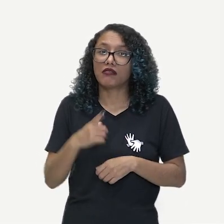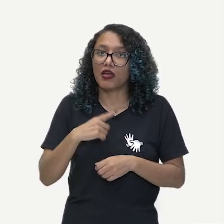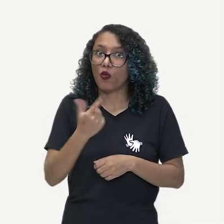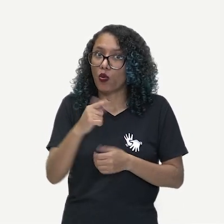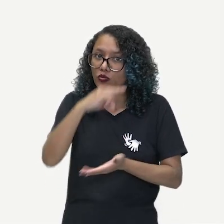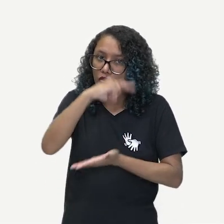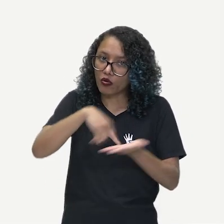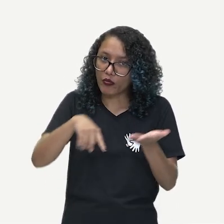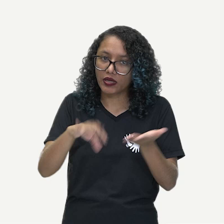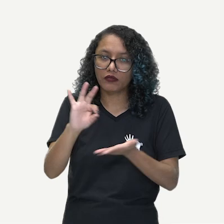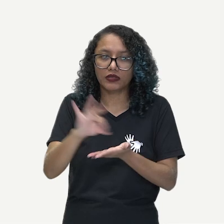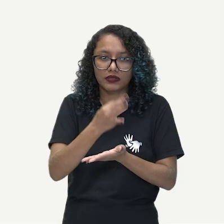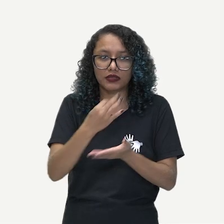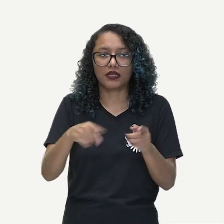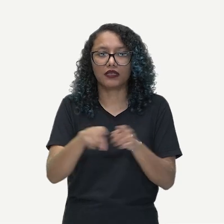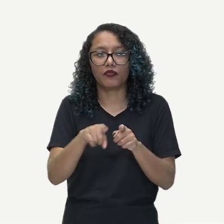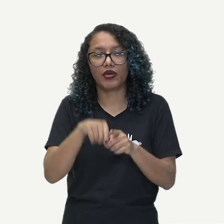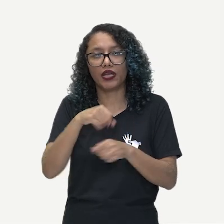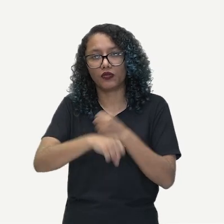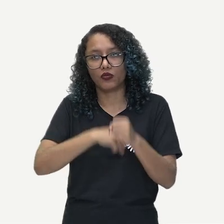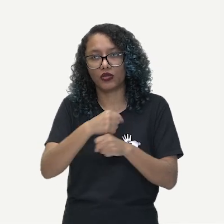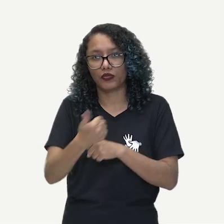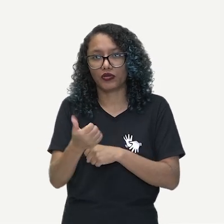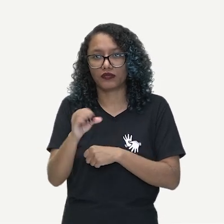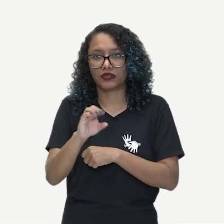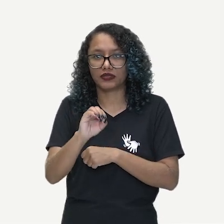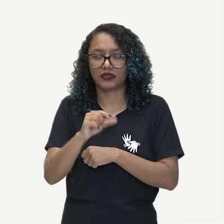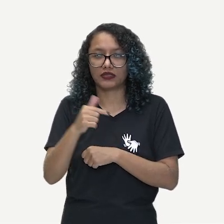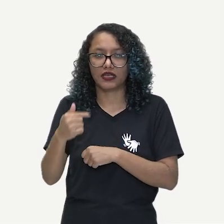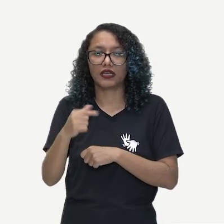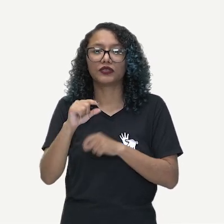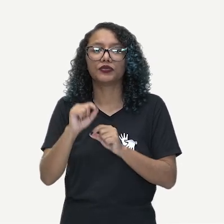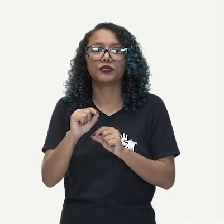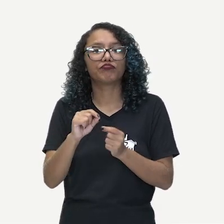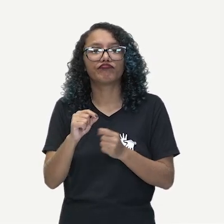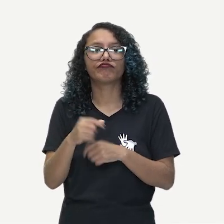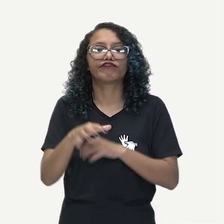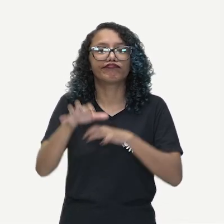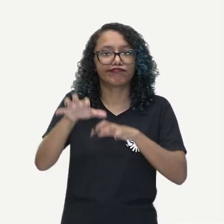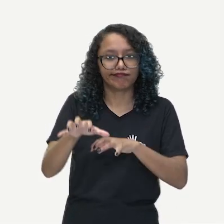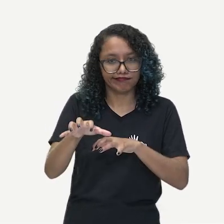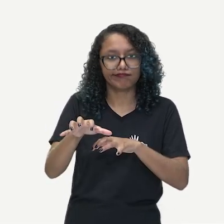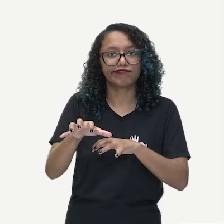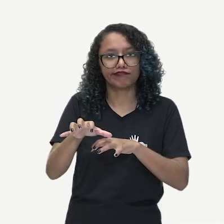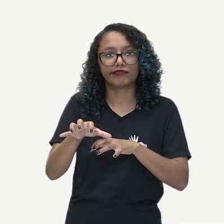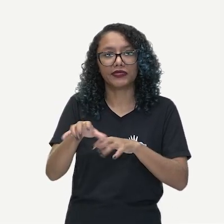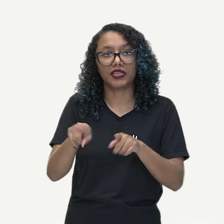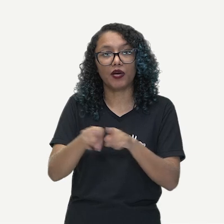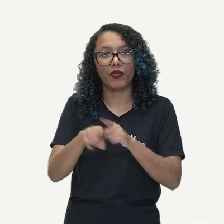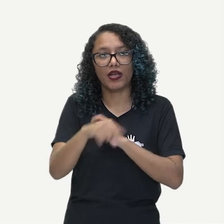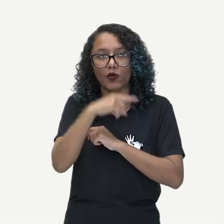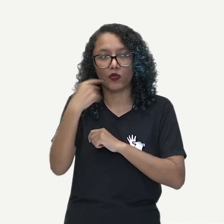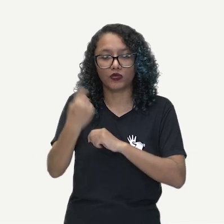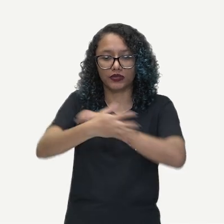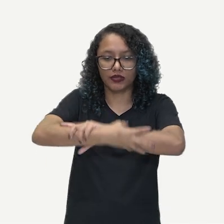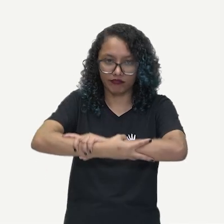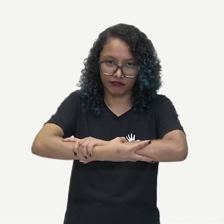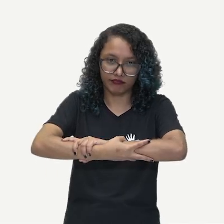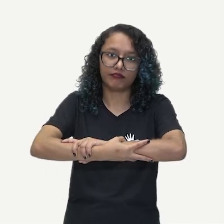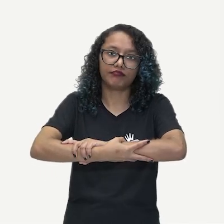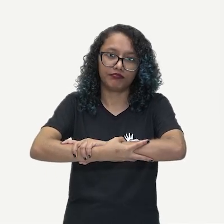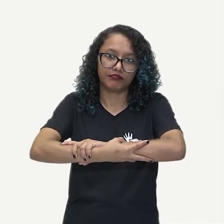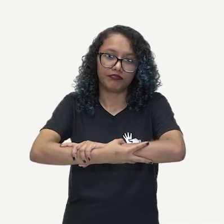Cordiale. Em 1907, os britânicos e os russos agora vão assinar a